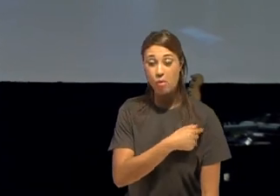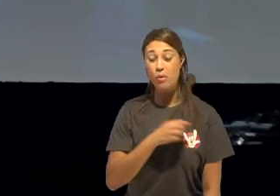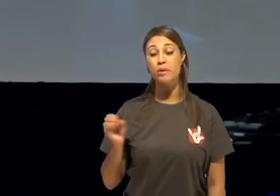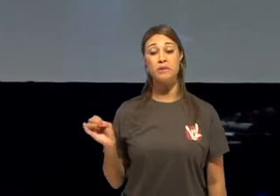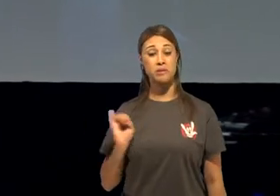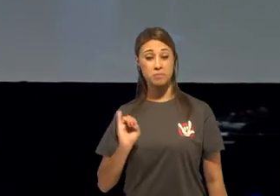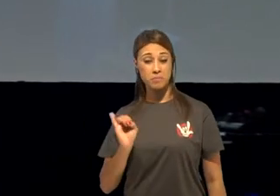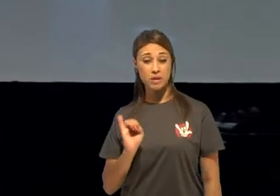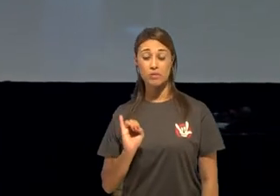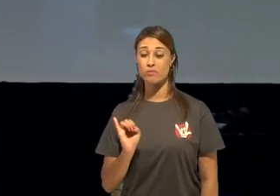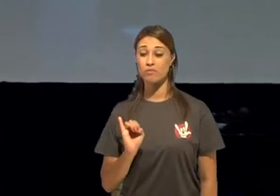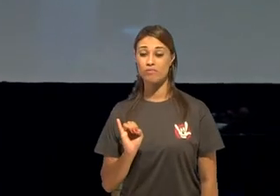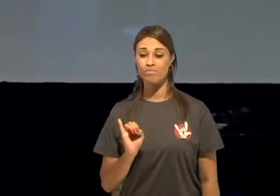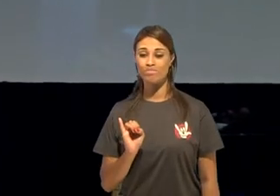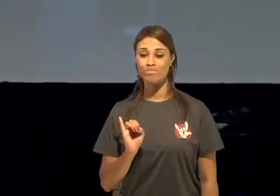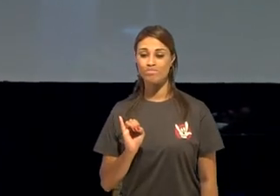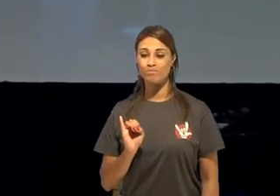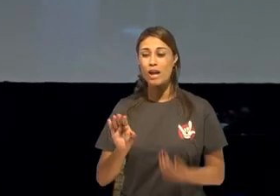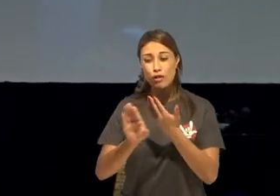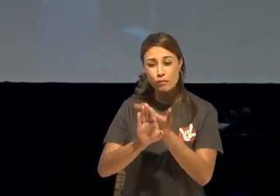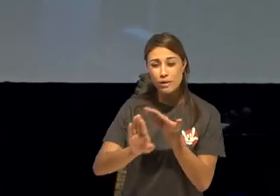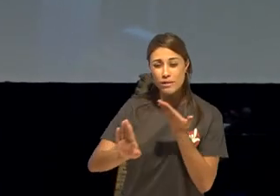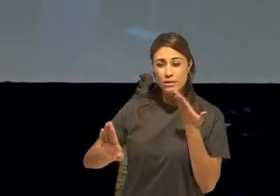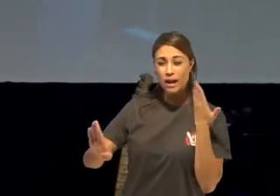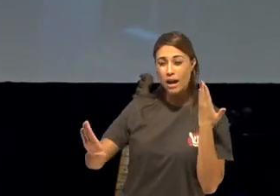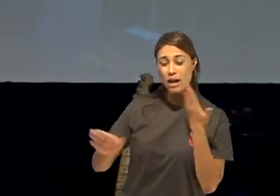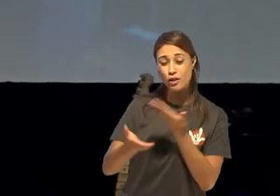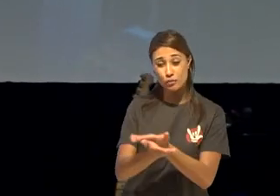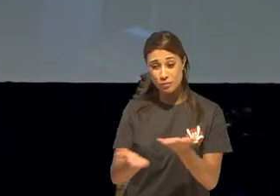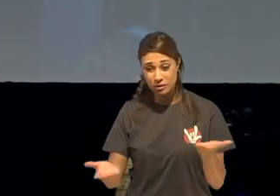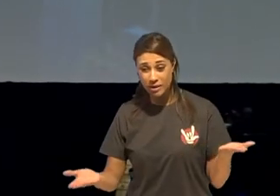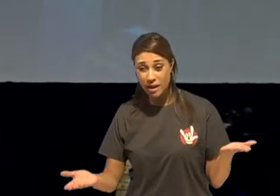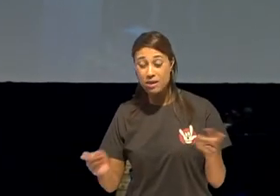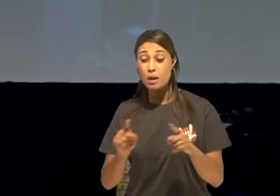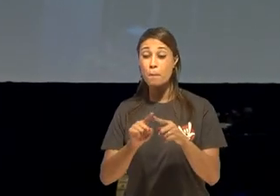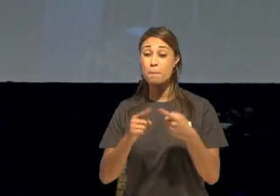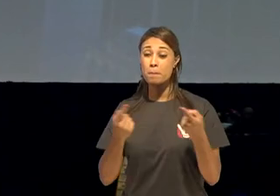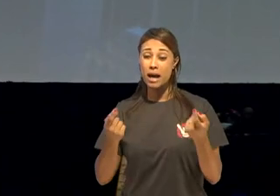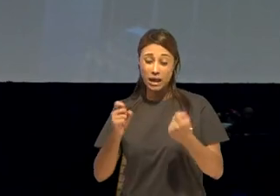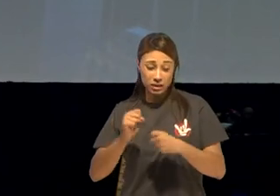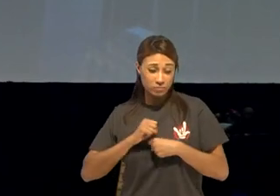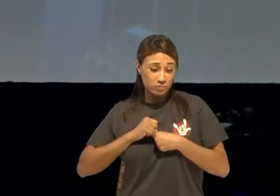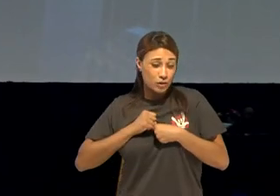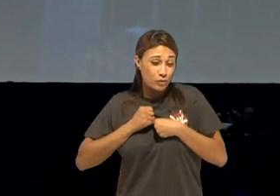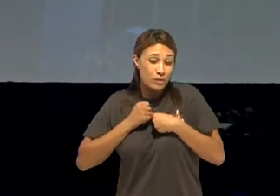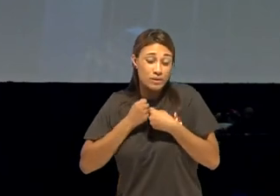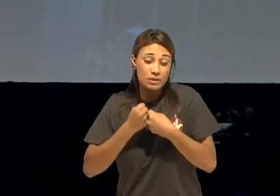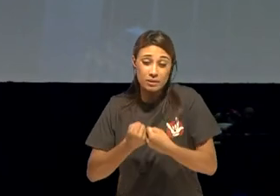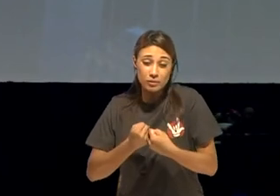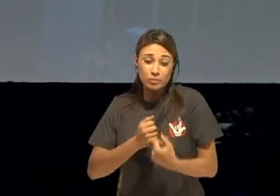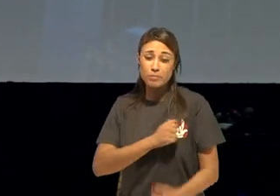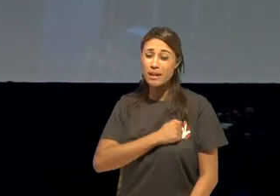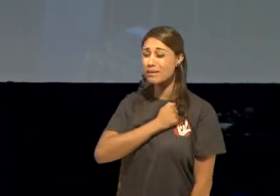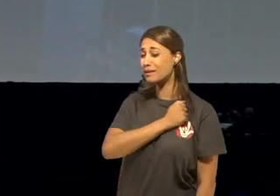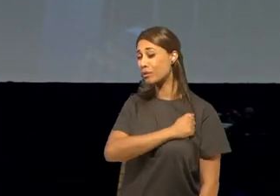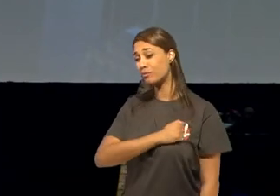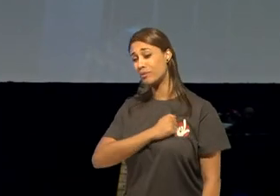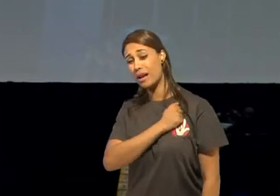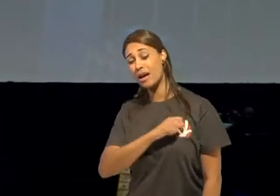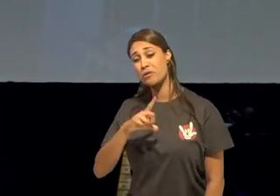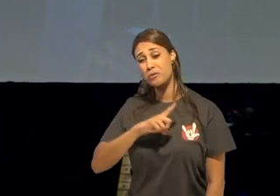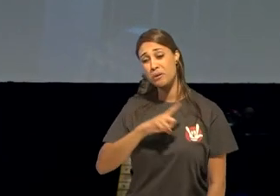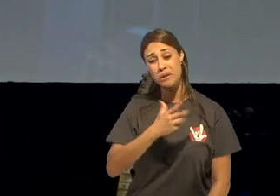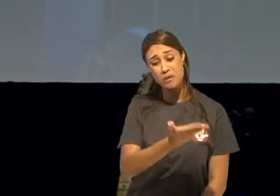mas não no coração, esforçamo-nos ainda mais para vê-los pessoalmente, pela saudade que temos